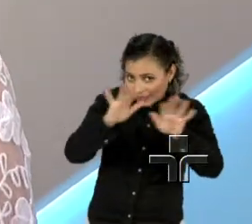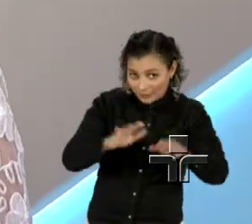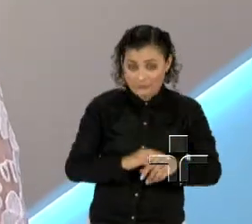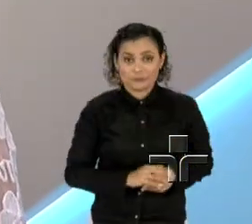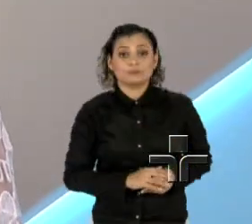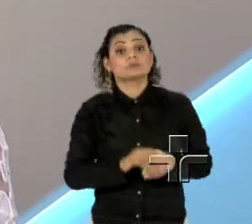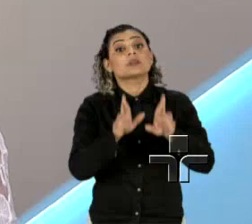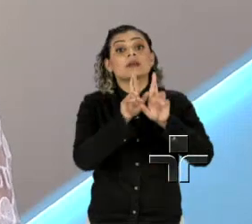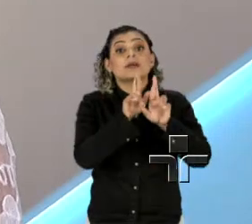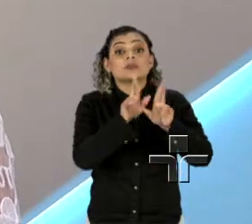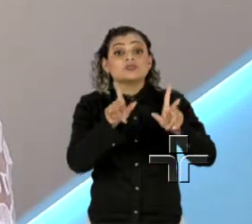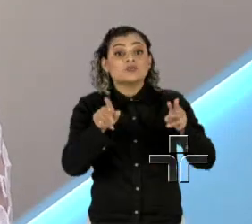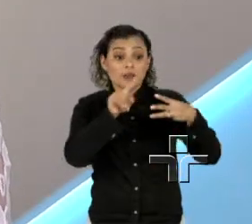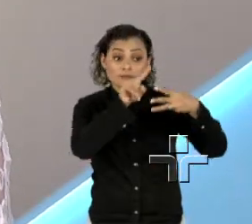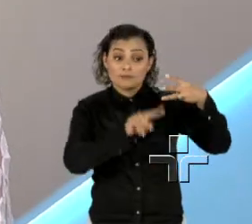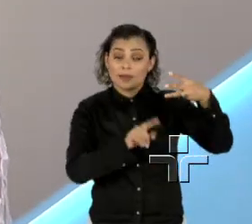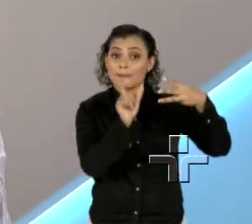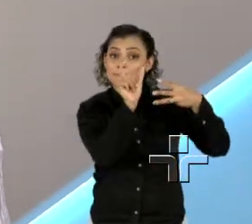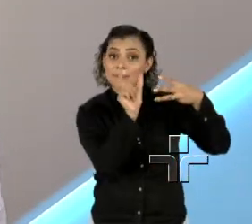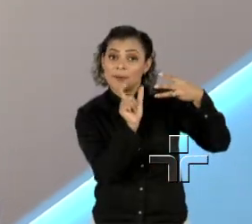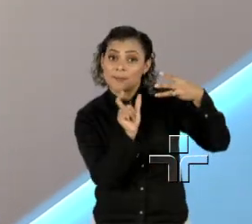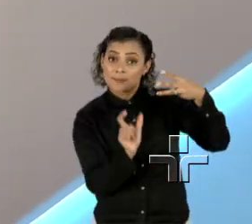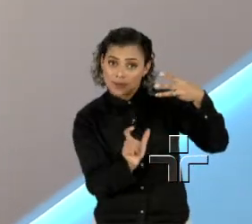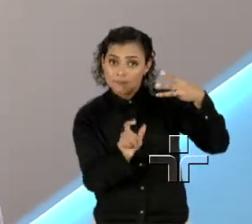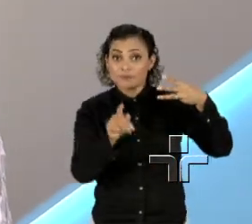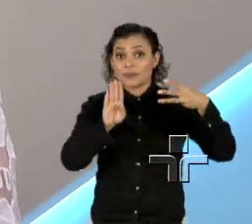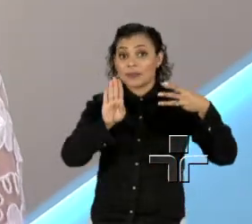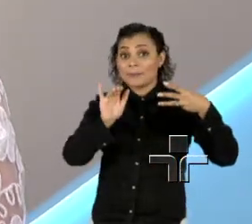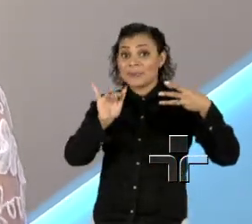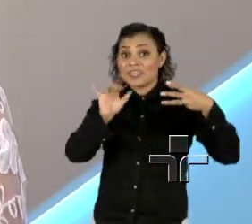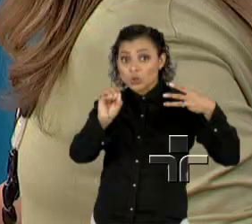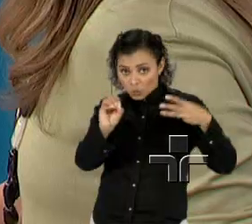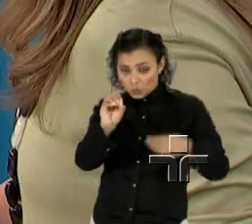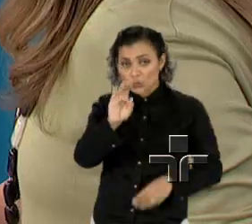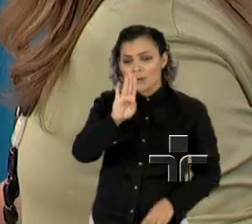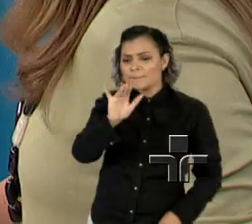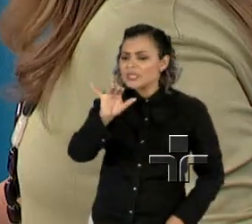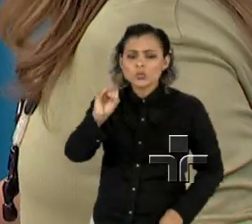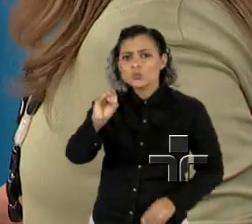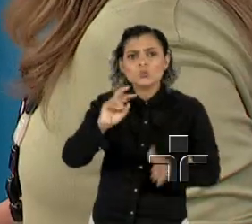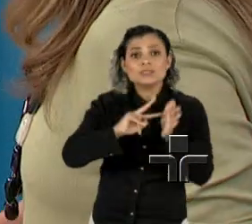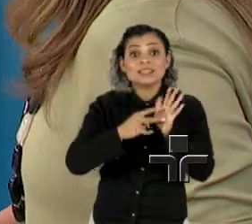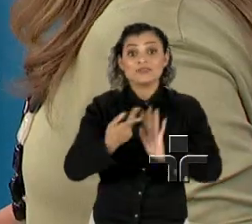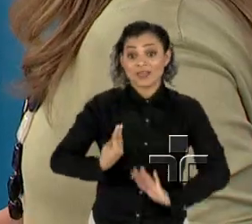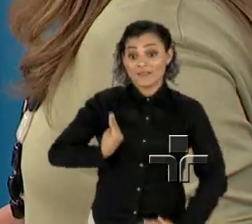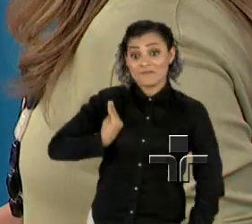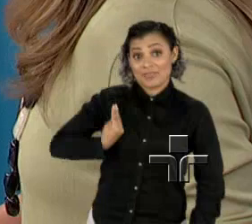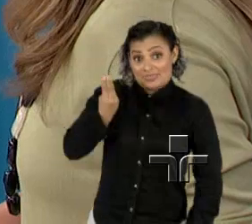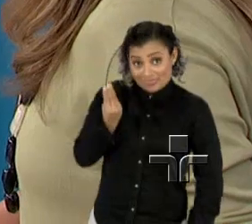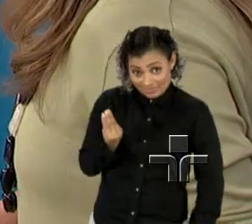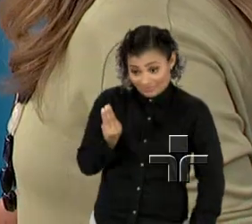separando um pouco as palavras, tá? Quando a gente fala em bio, a gente está falando em vida, tá?